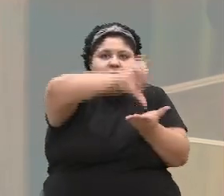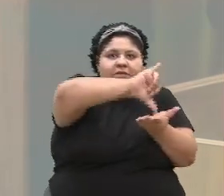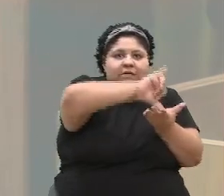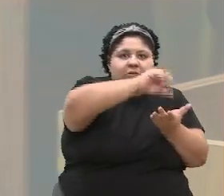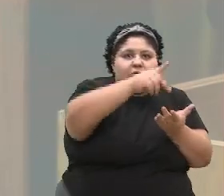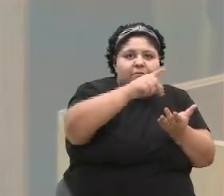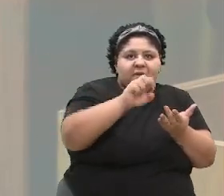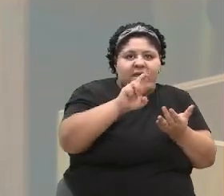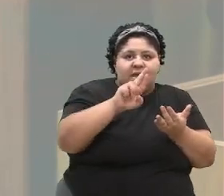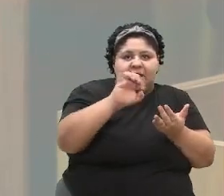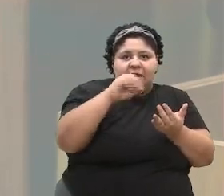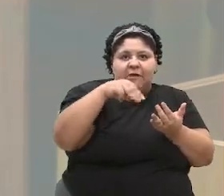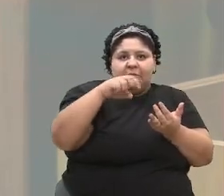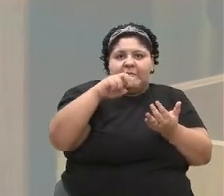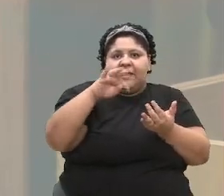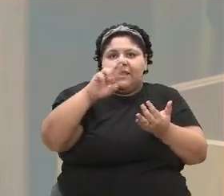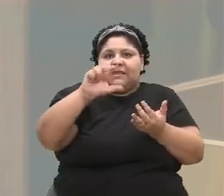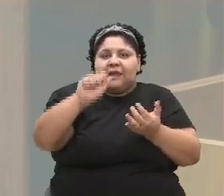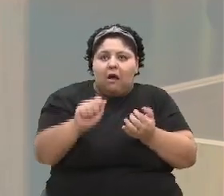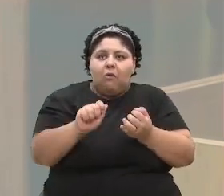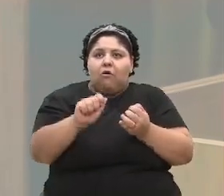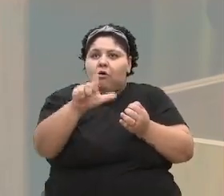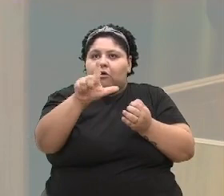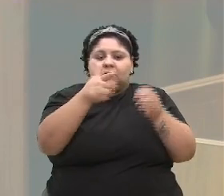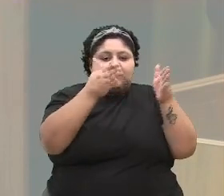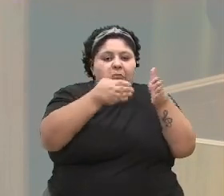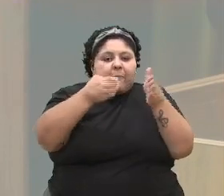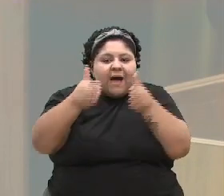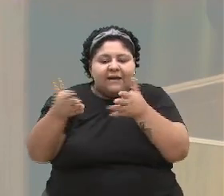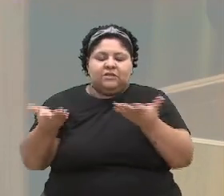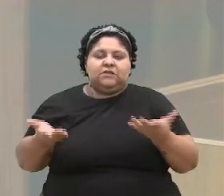são pedaços, são trechos que serão